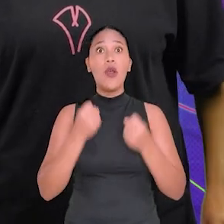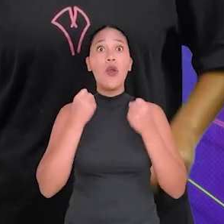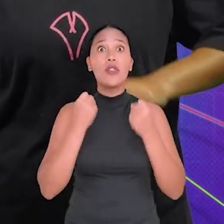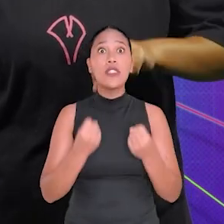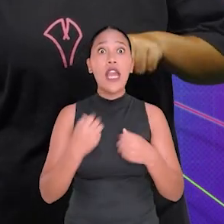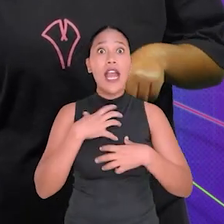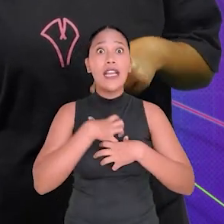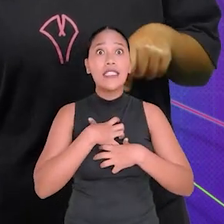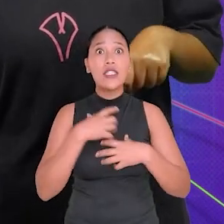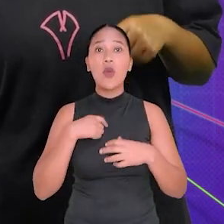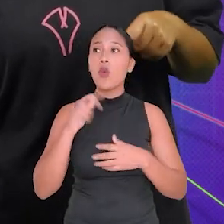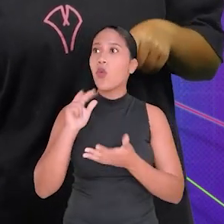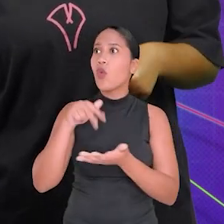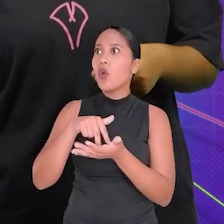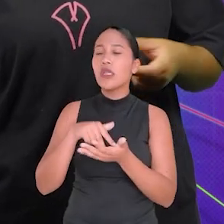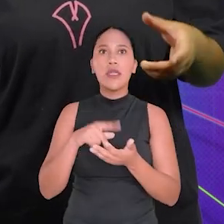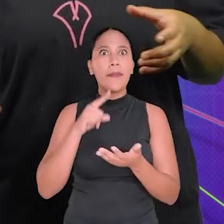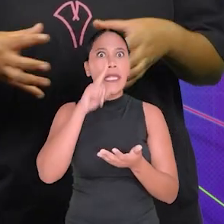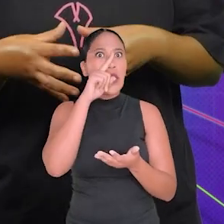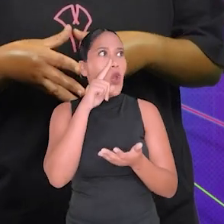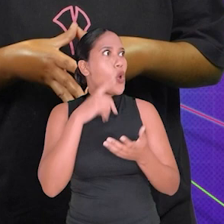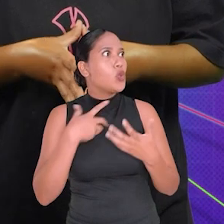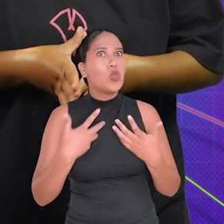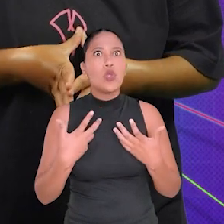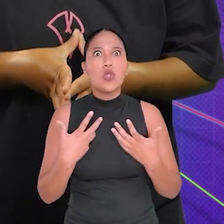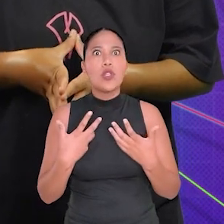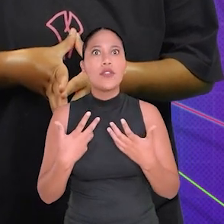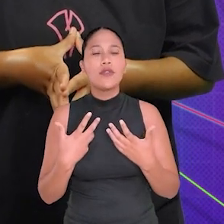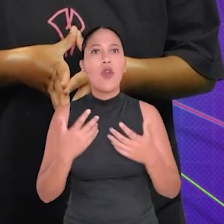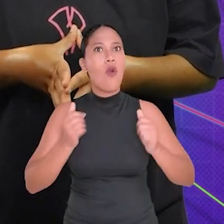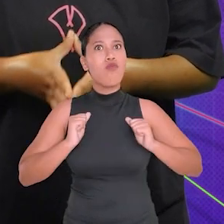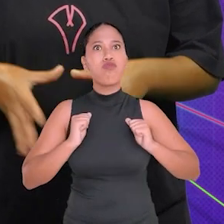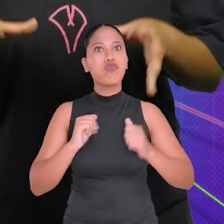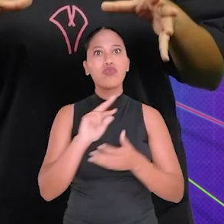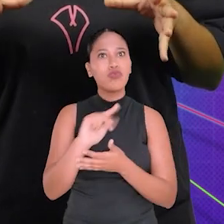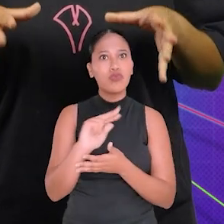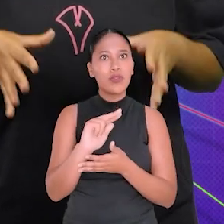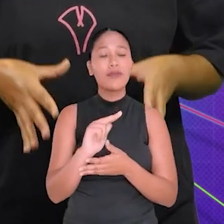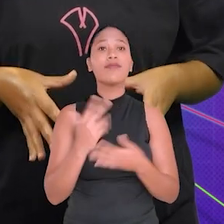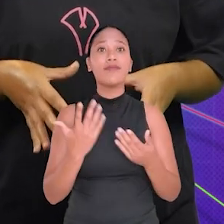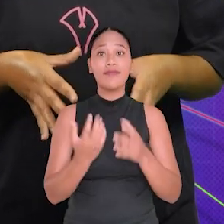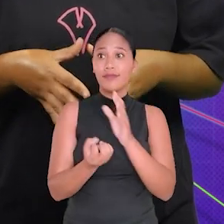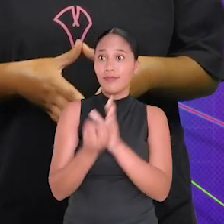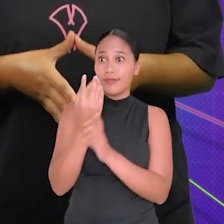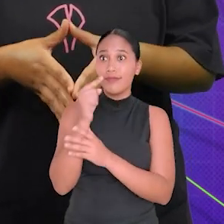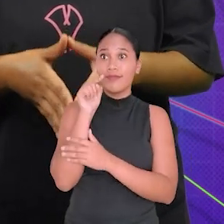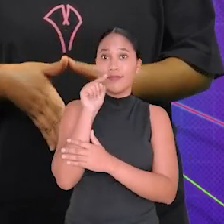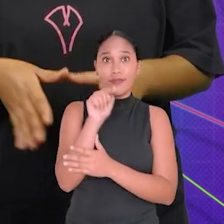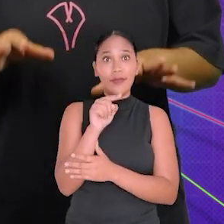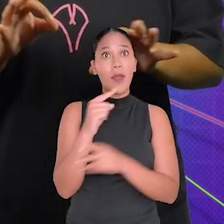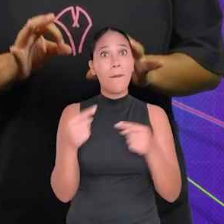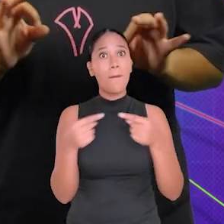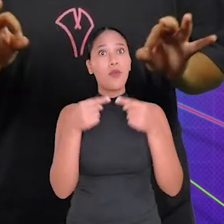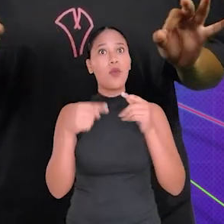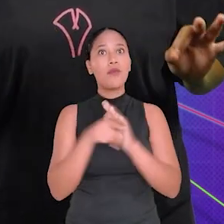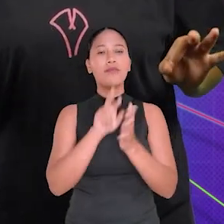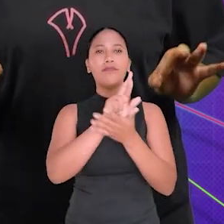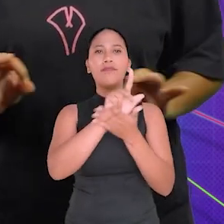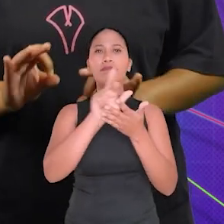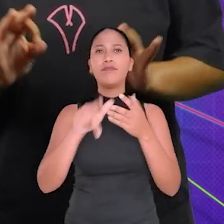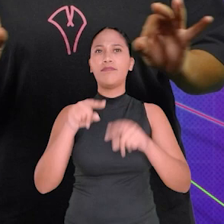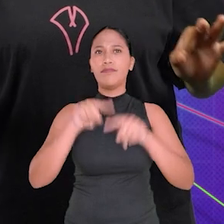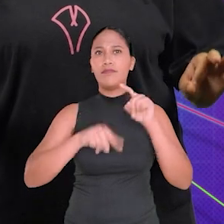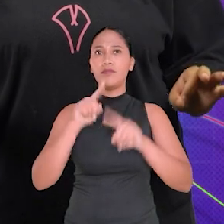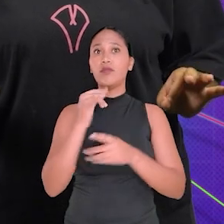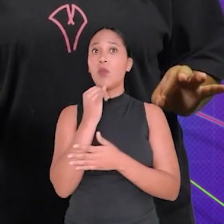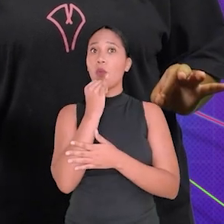jogo, reforçando a sensação de que o jogador está em um ambiente hostil e perigoso. O uso criativo de padrões visuais é evidente